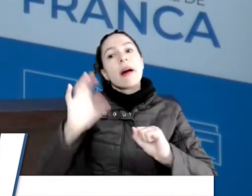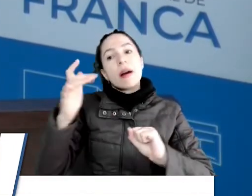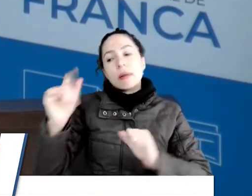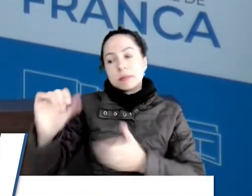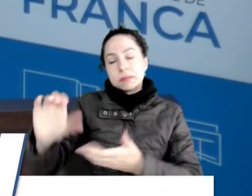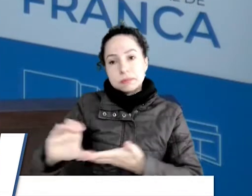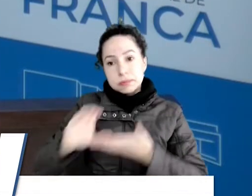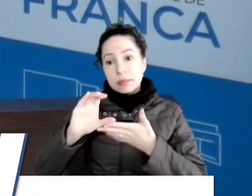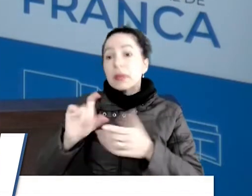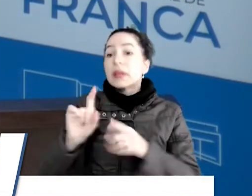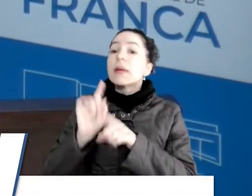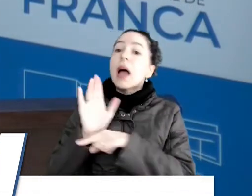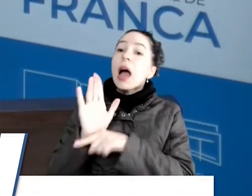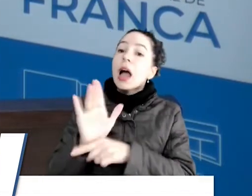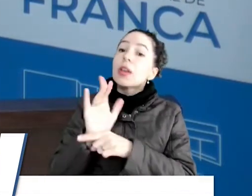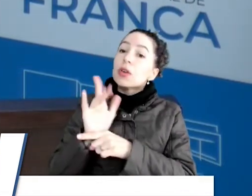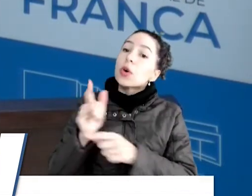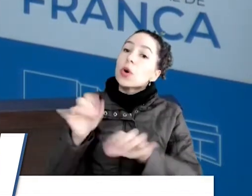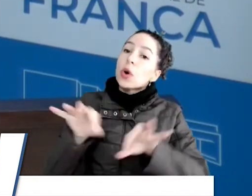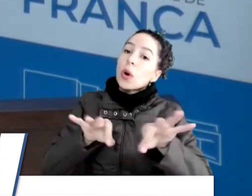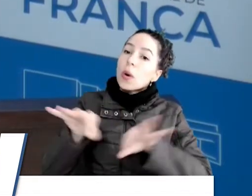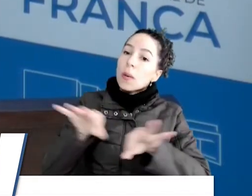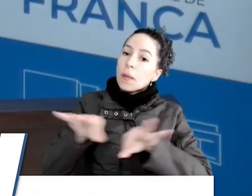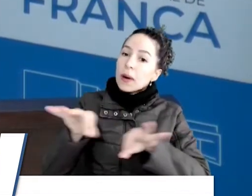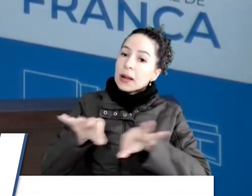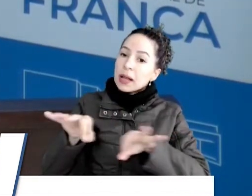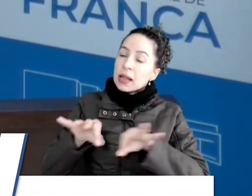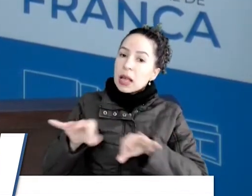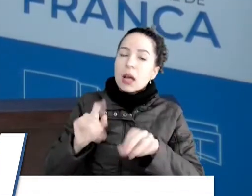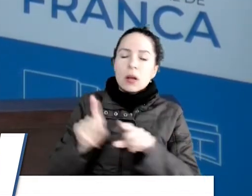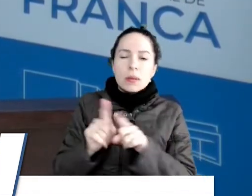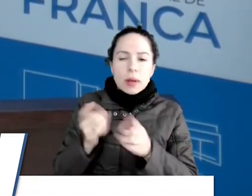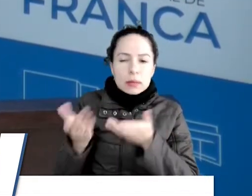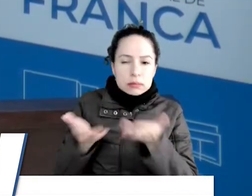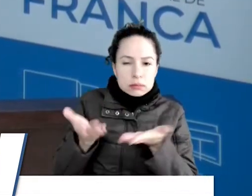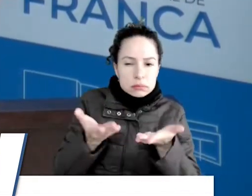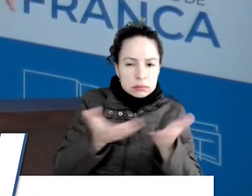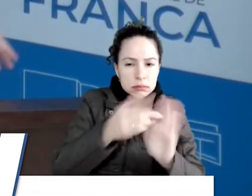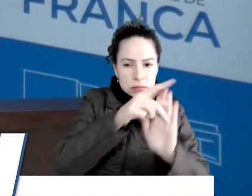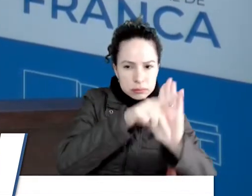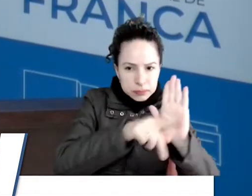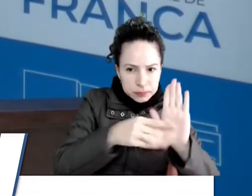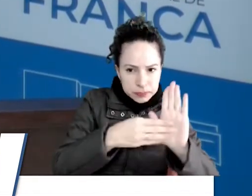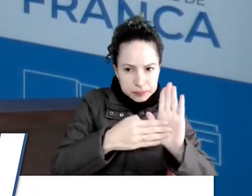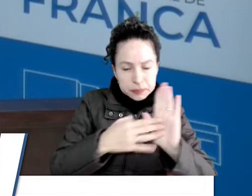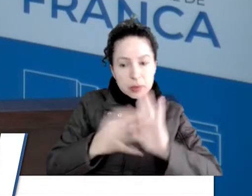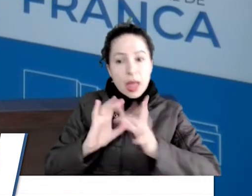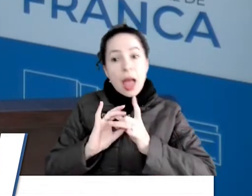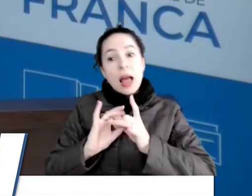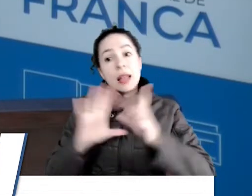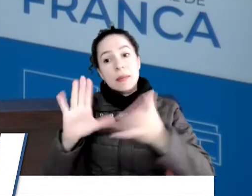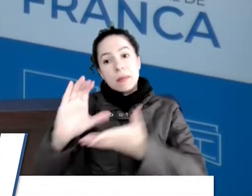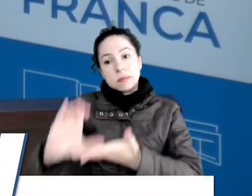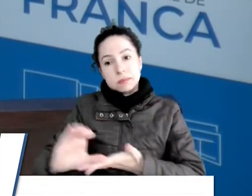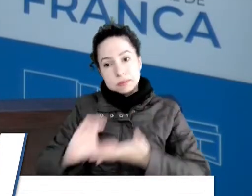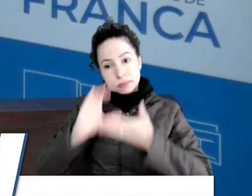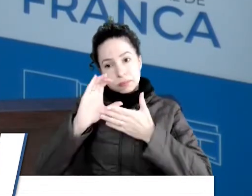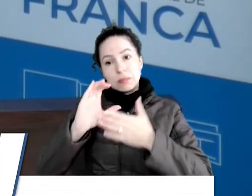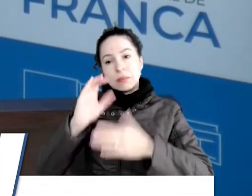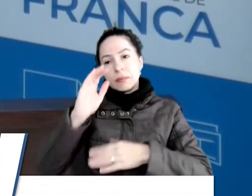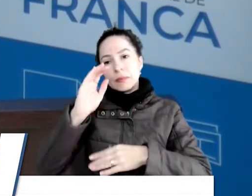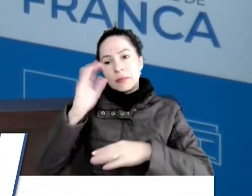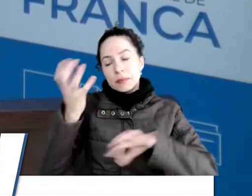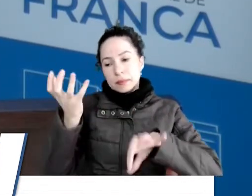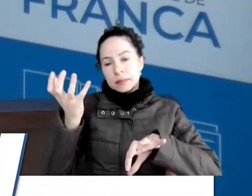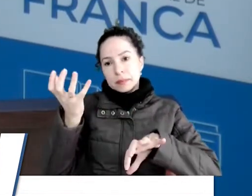ajudou na elaboração, inclusive, nas tratativas do projeto e a liberação dos recursos em Brasília.